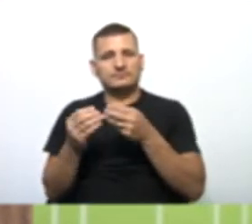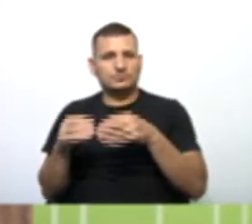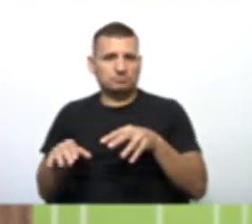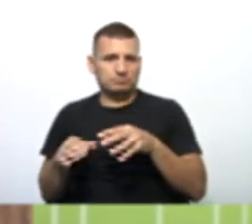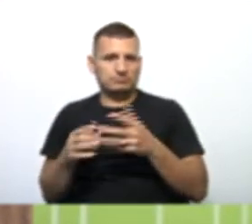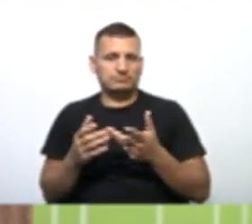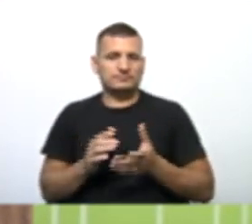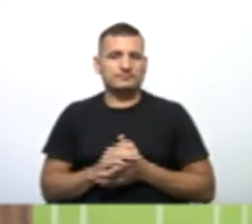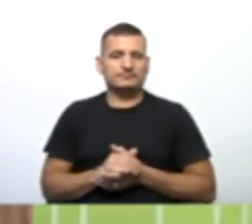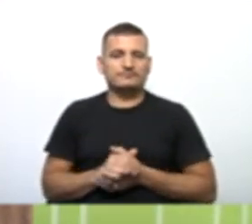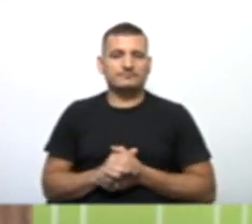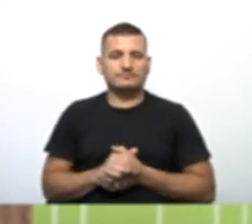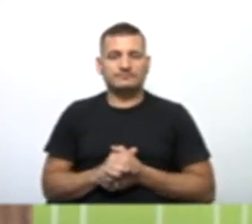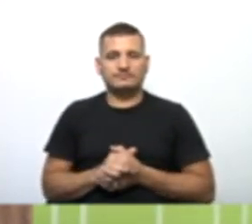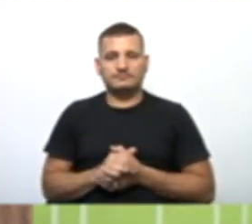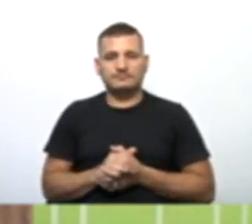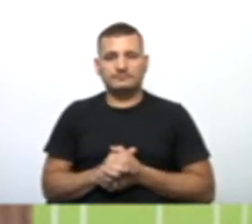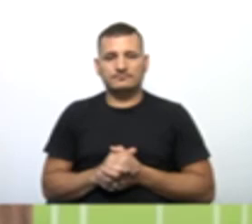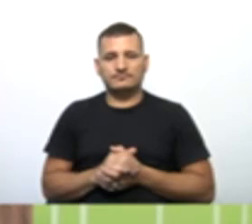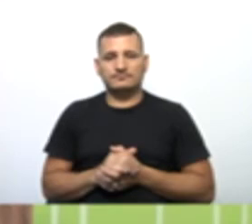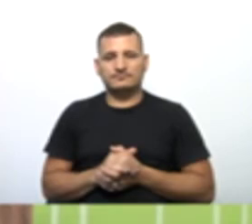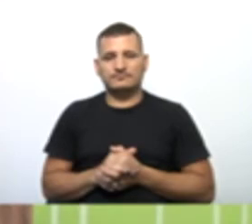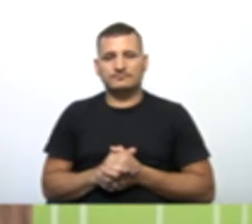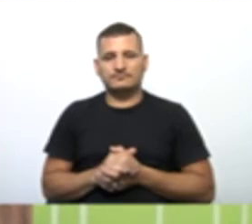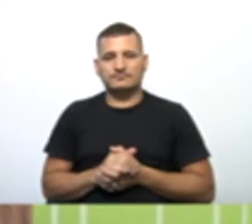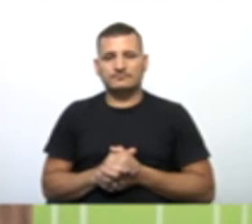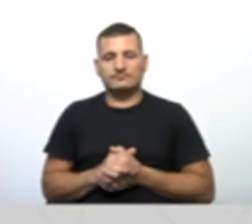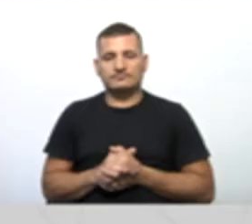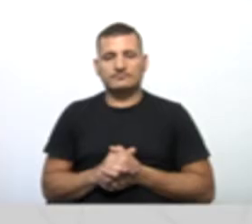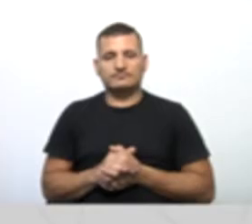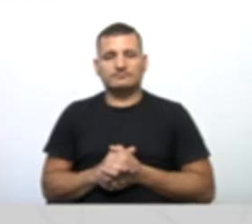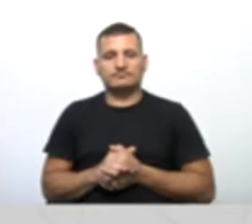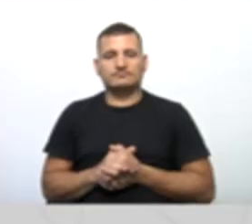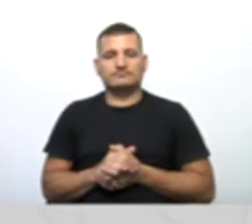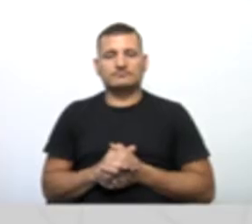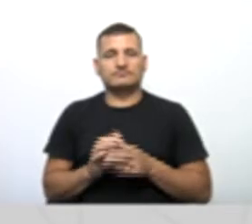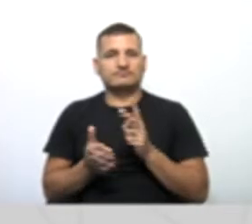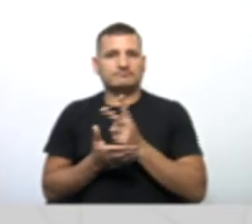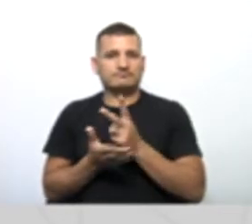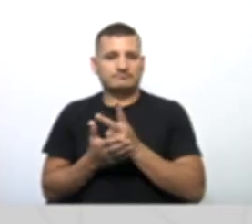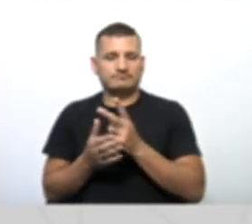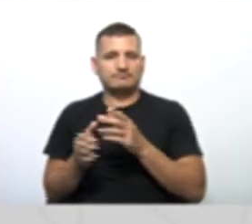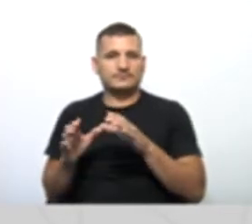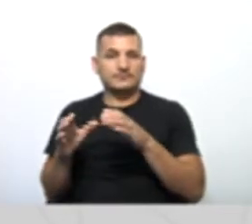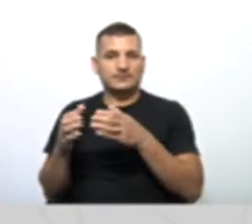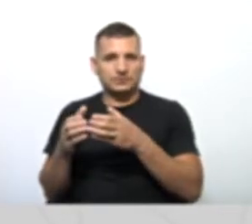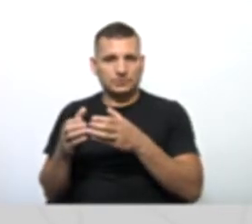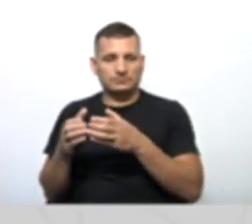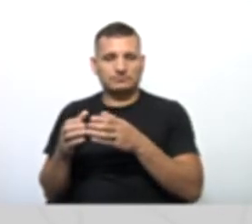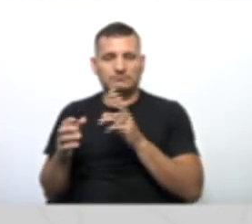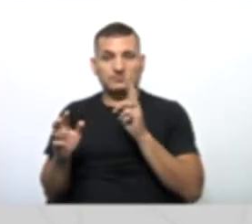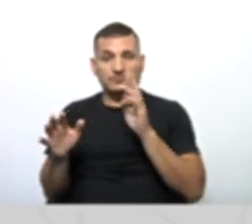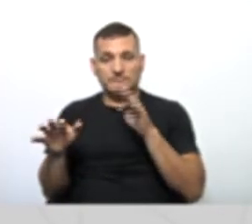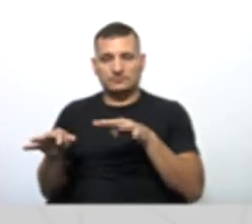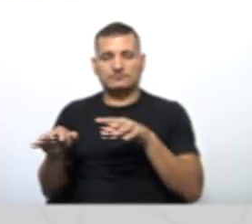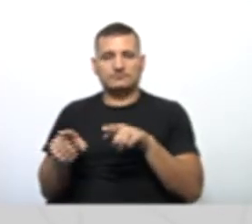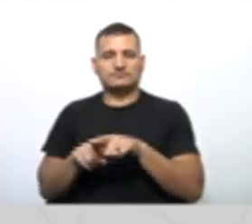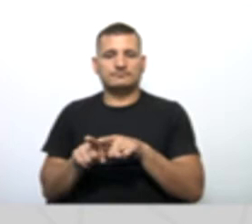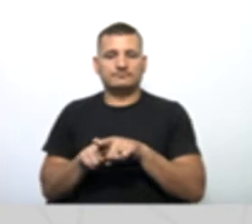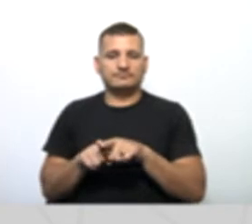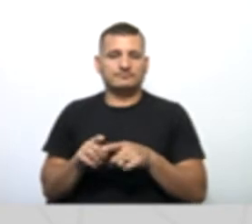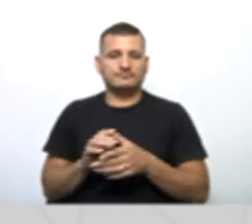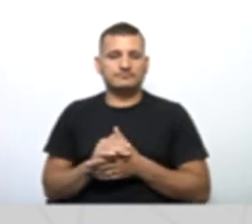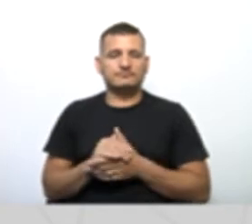prejuízo, certo? Então, sempre atenção também na equipe, ok? Como nós falamos,